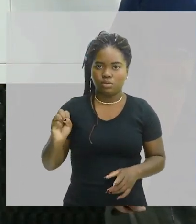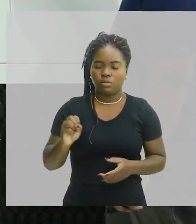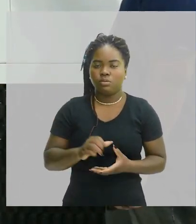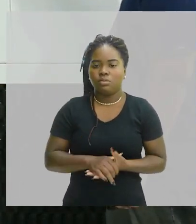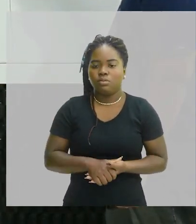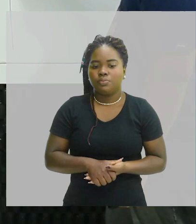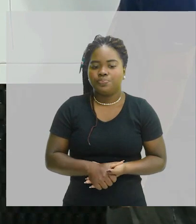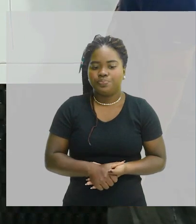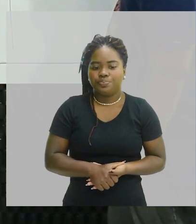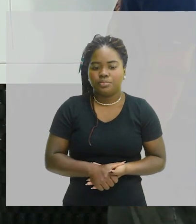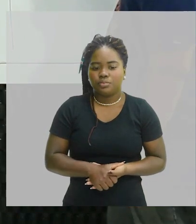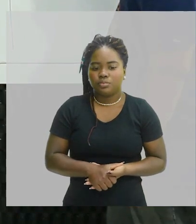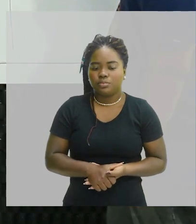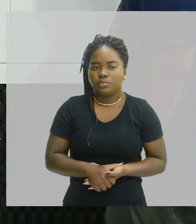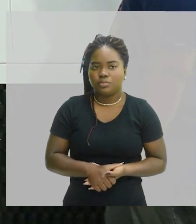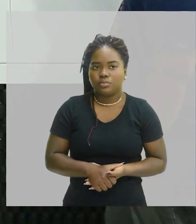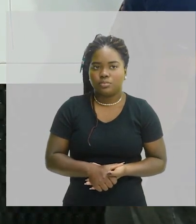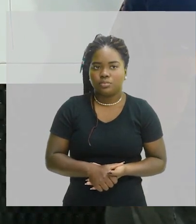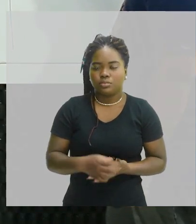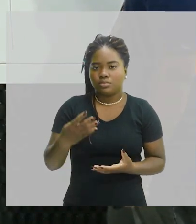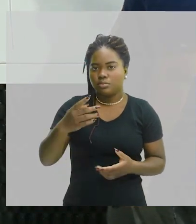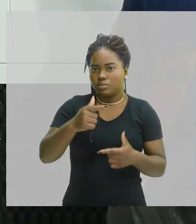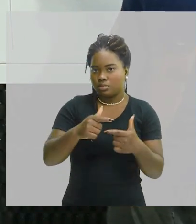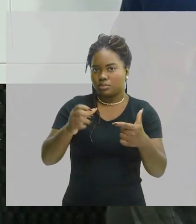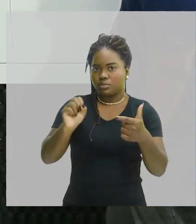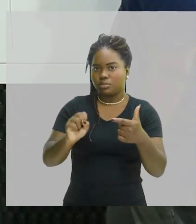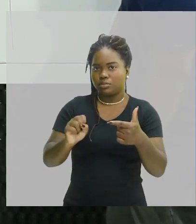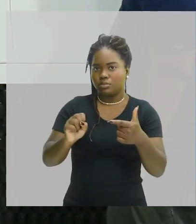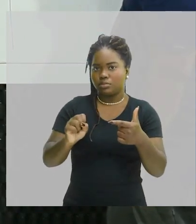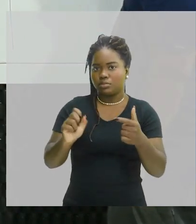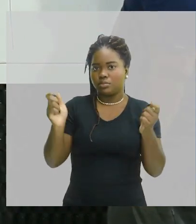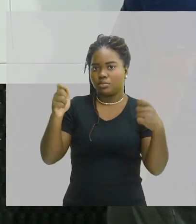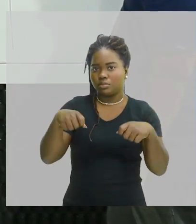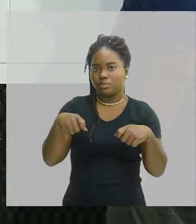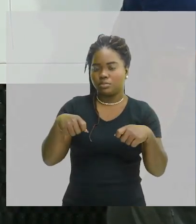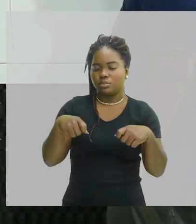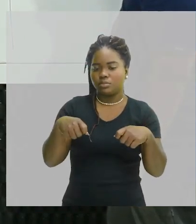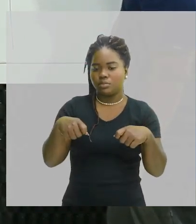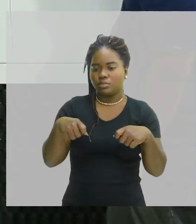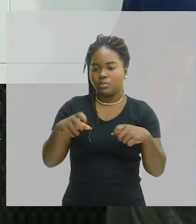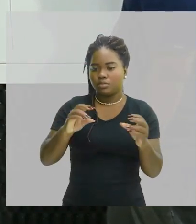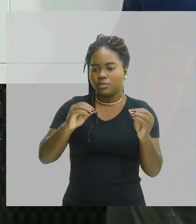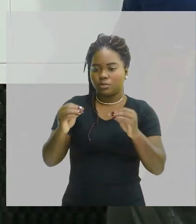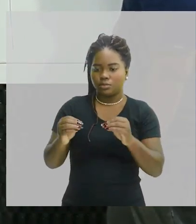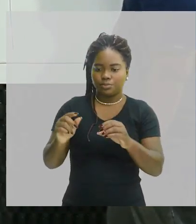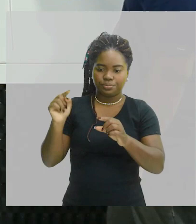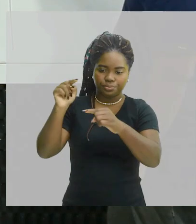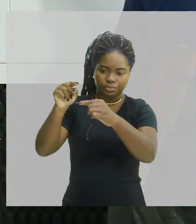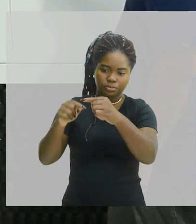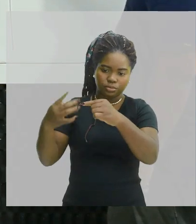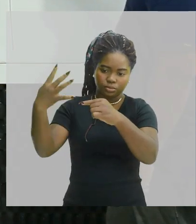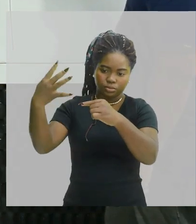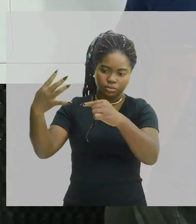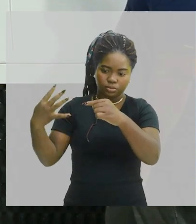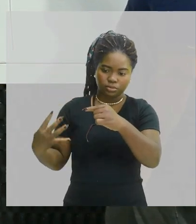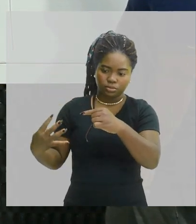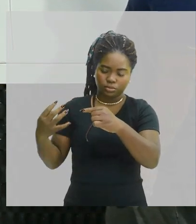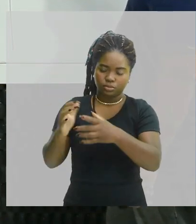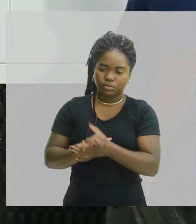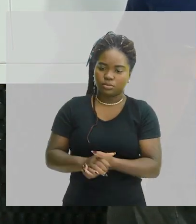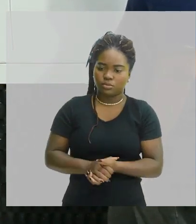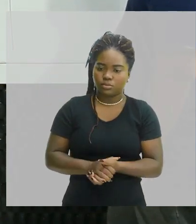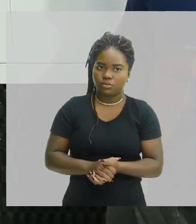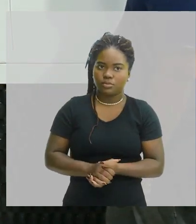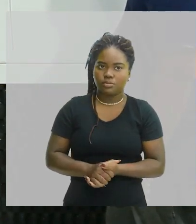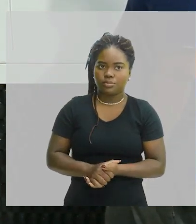8. 4 dividido por 8, eu posso simplificar por 4, para facilitar a vida. Então, 4 dividido por 4